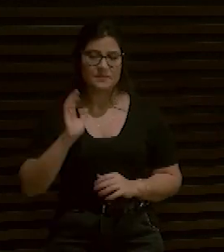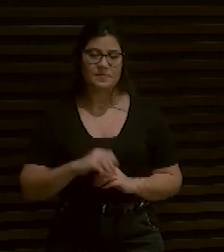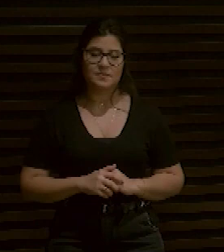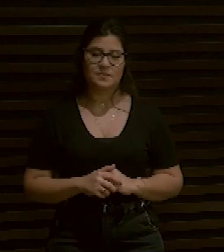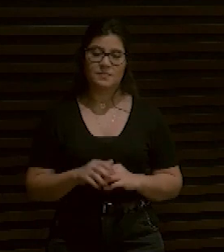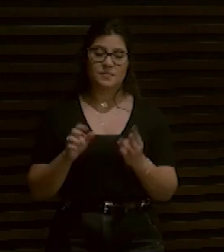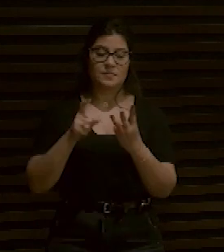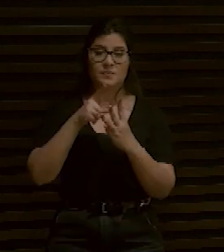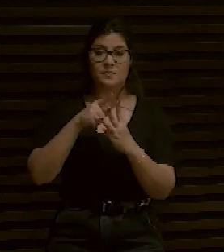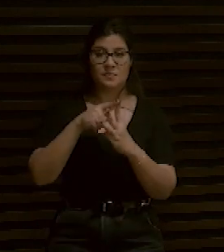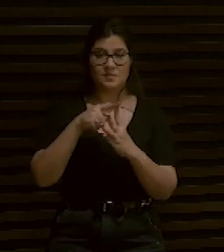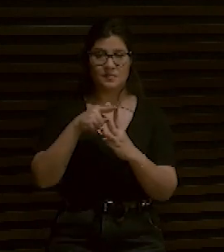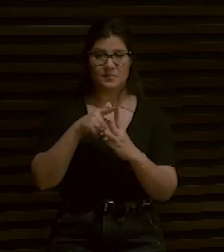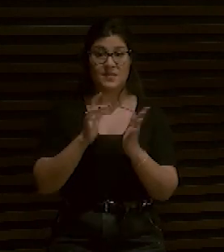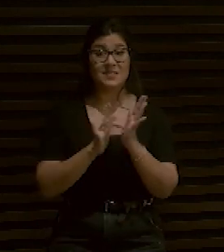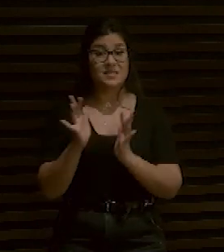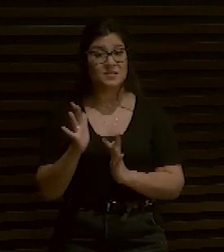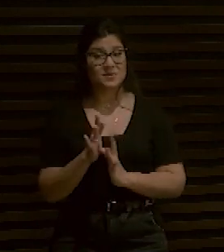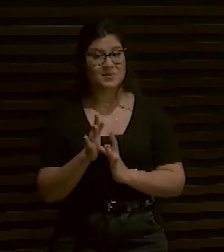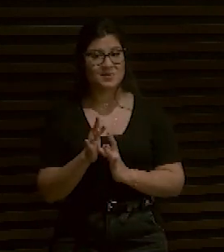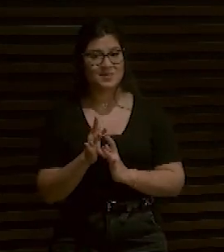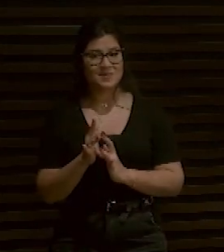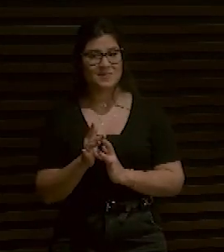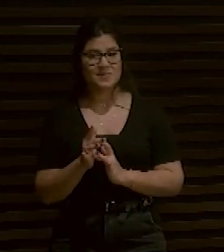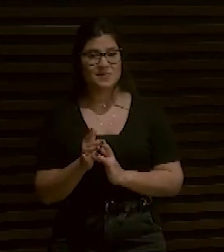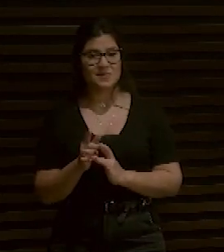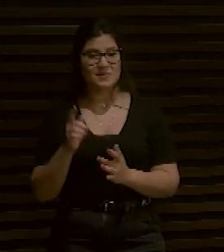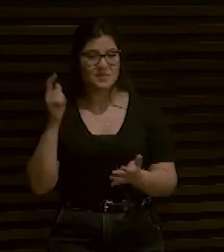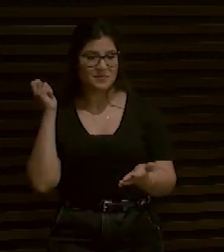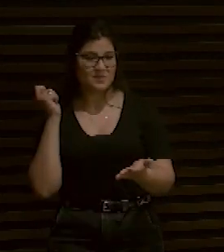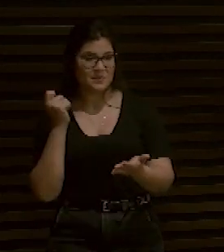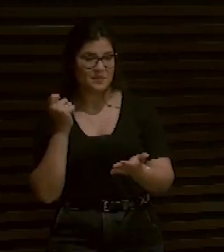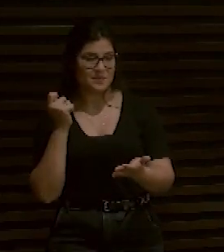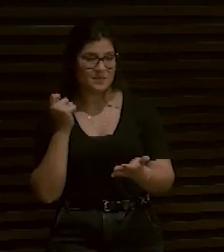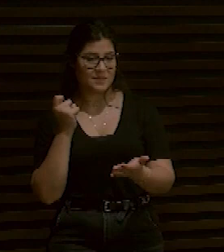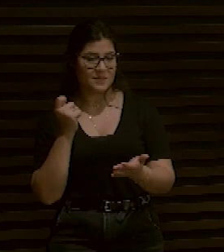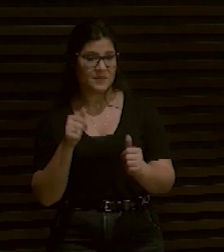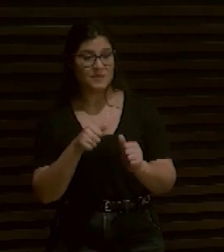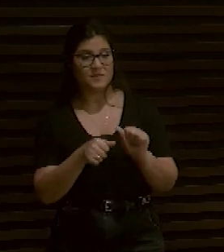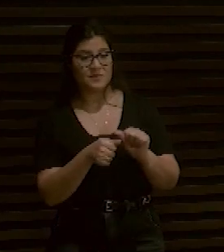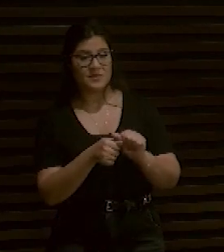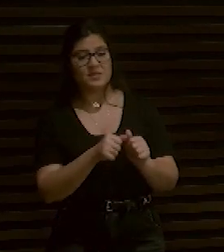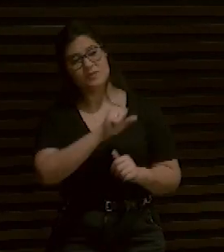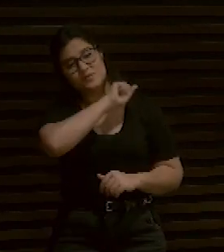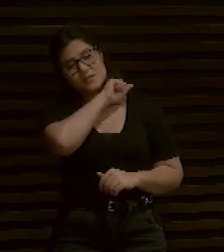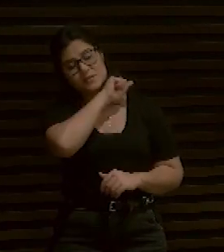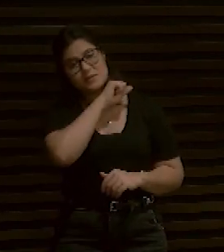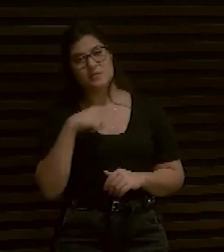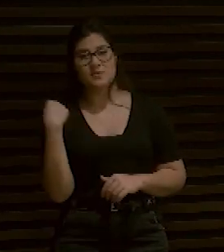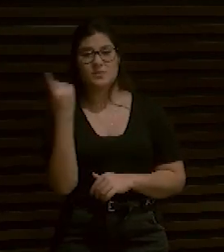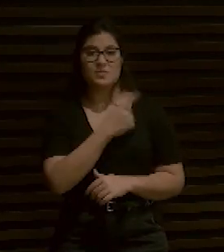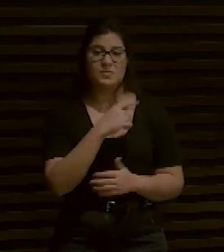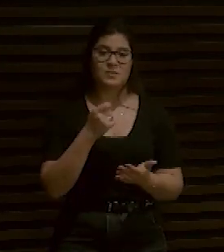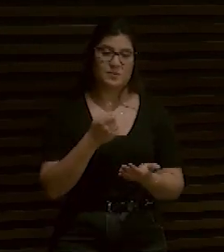Primeiro ponto. Jesus é a propiciação pelos nossos pecados. É